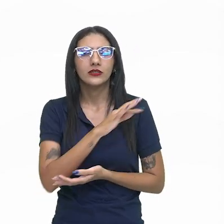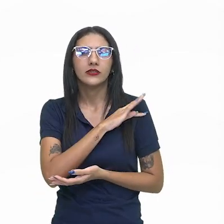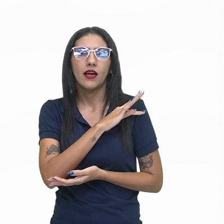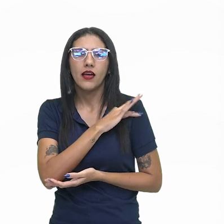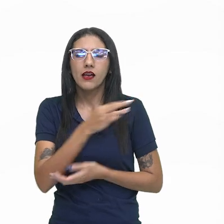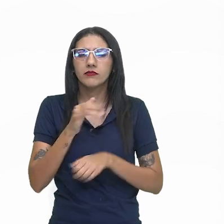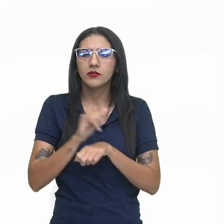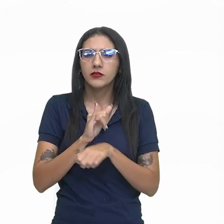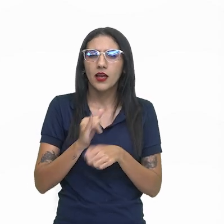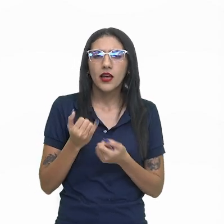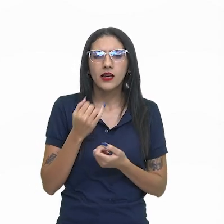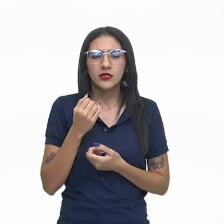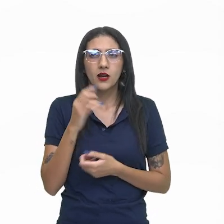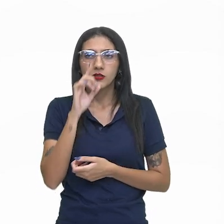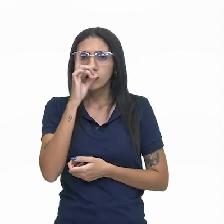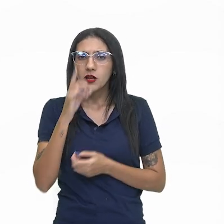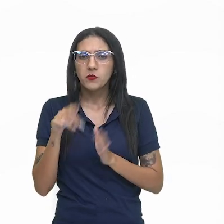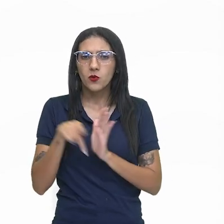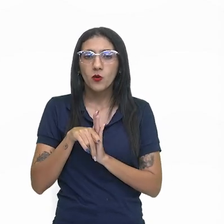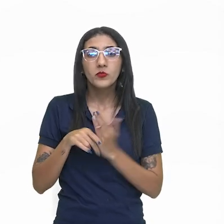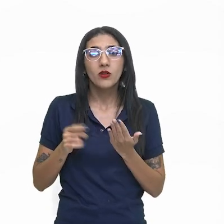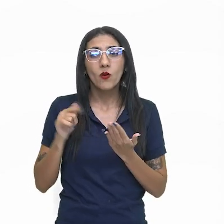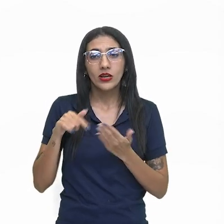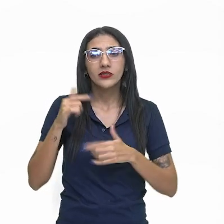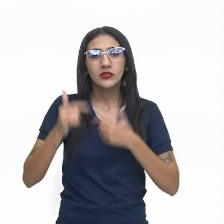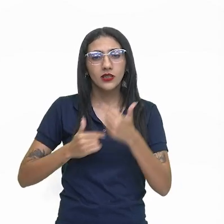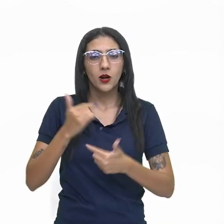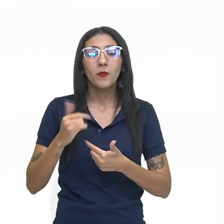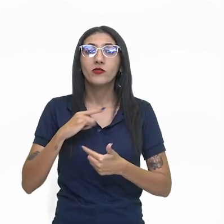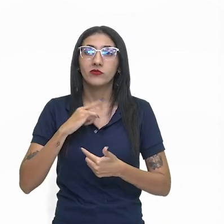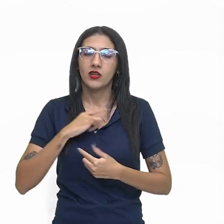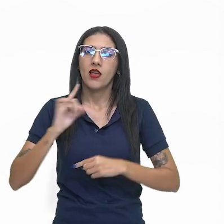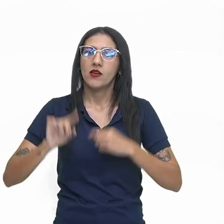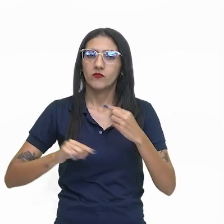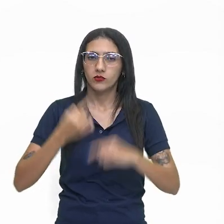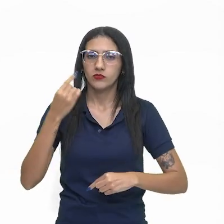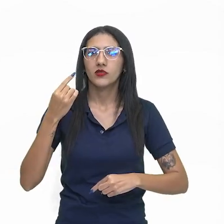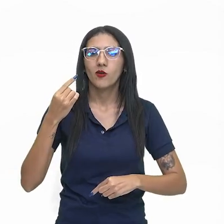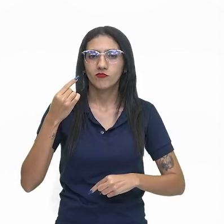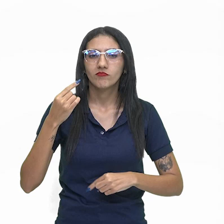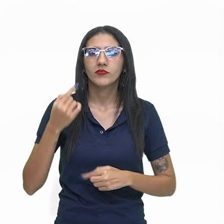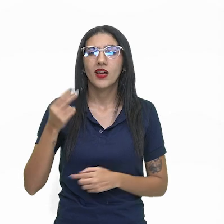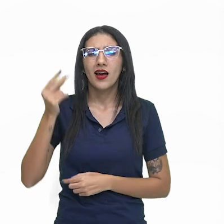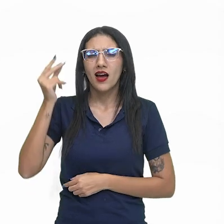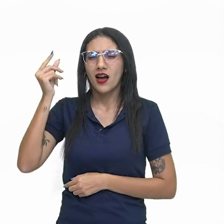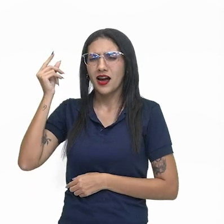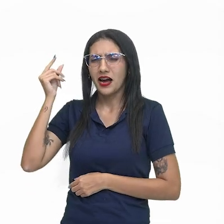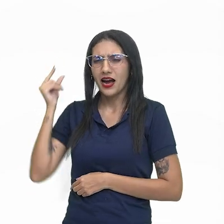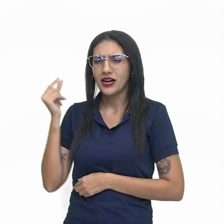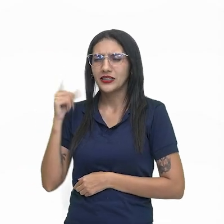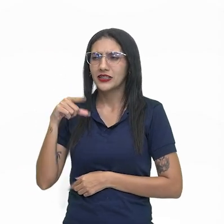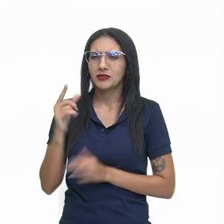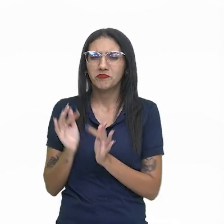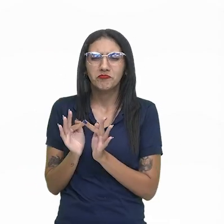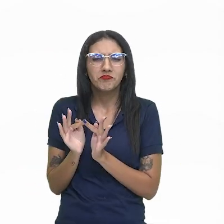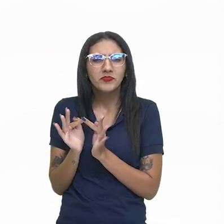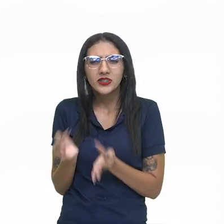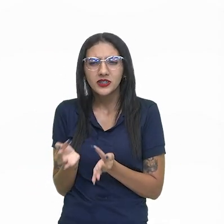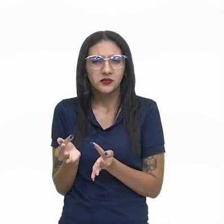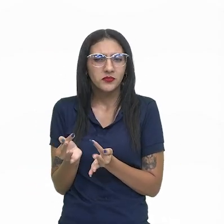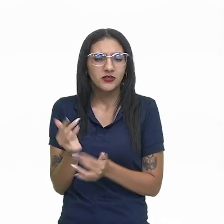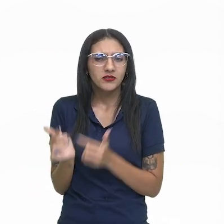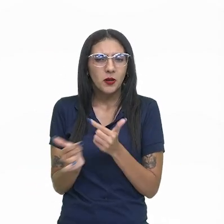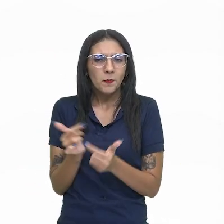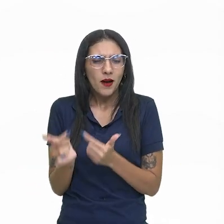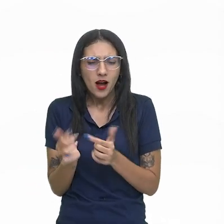o trabalho em geral, pessoal, ele vai evoluindo, né? O que antes eram técnicas rudimentares, né?